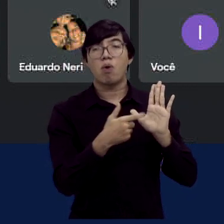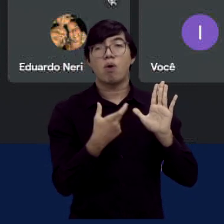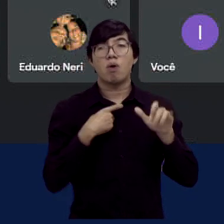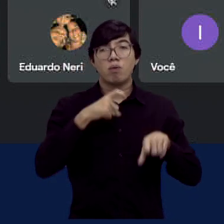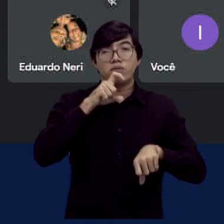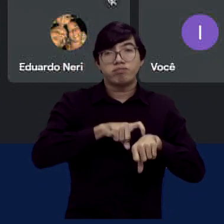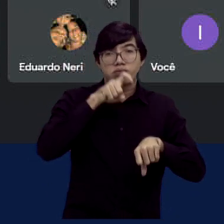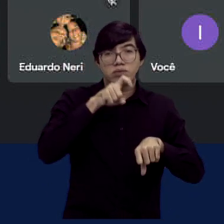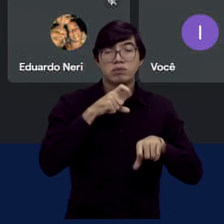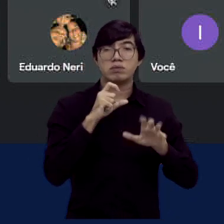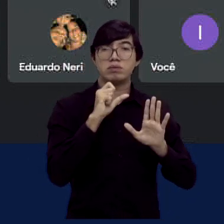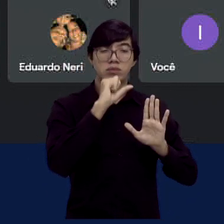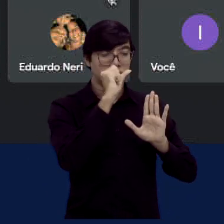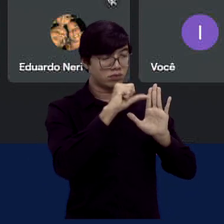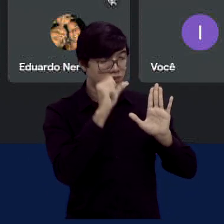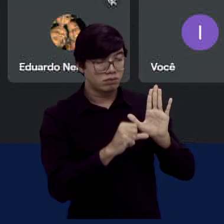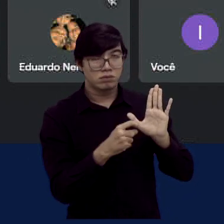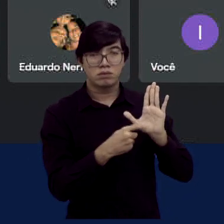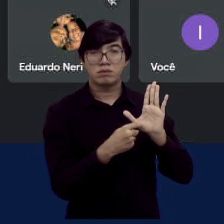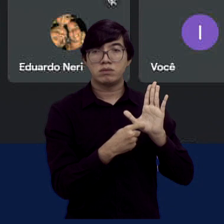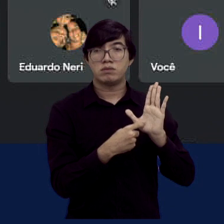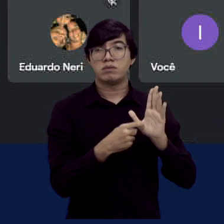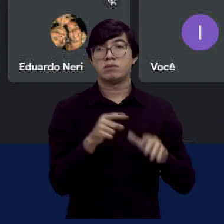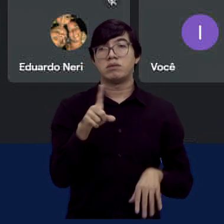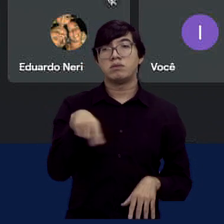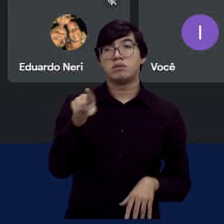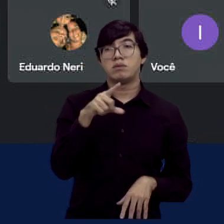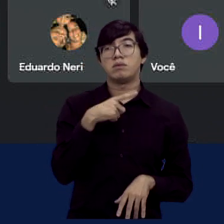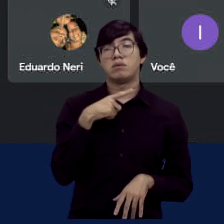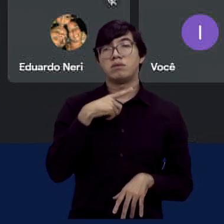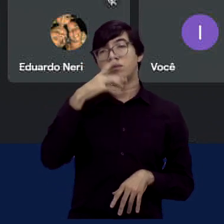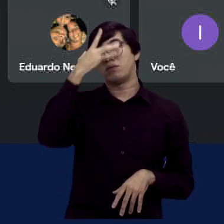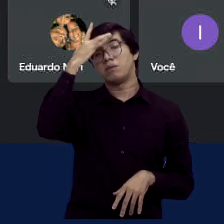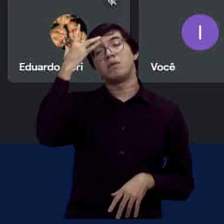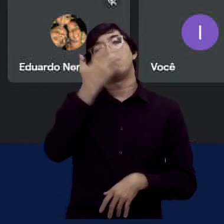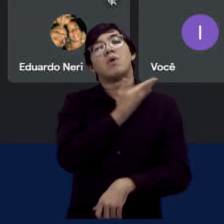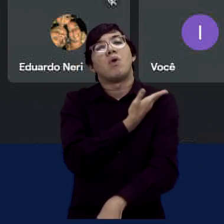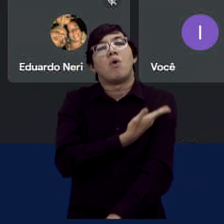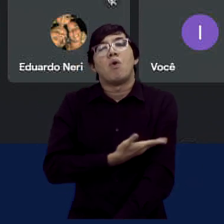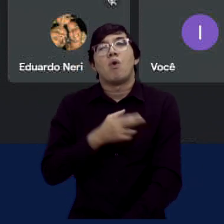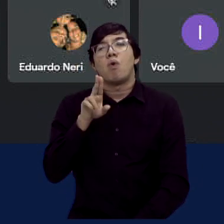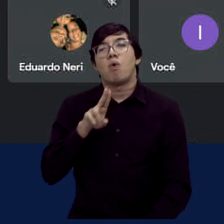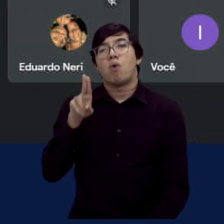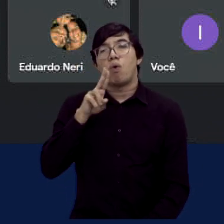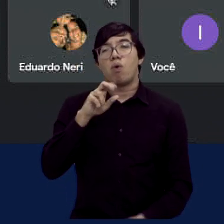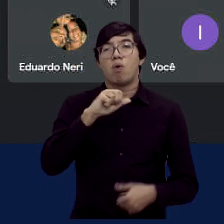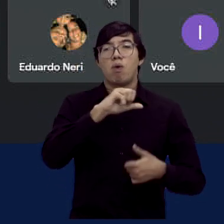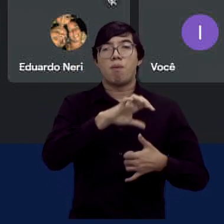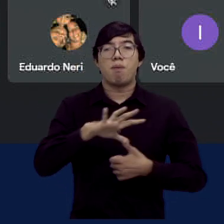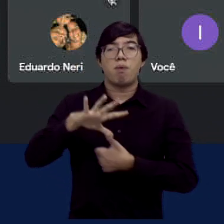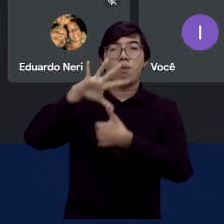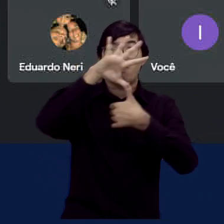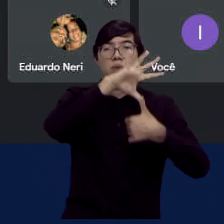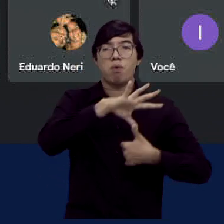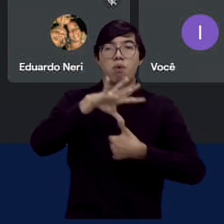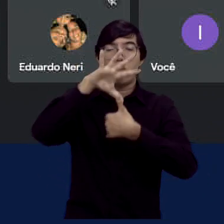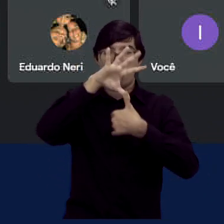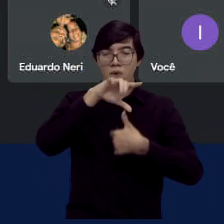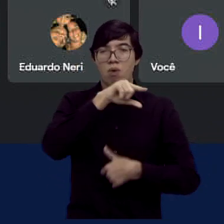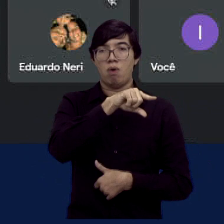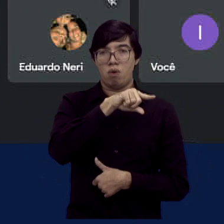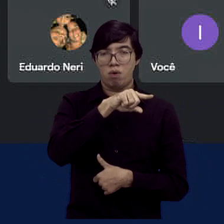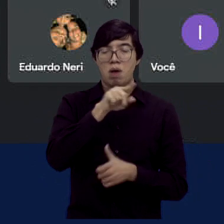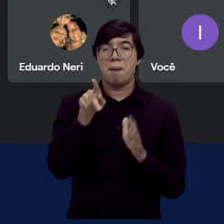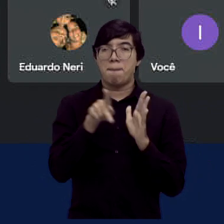página. É um negócio que quem está acostumado com um quadrinho latino-americano e quadrinho americano tem um impacto